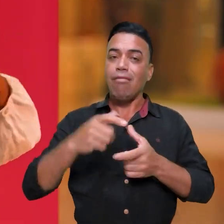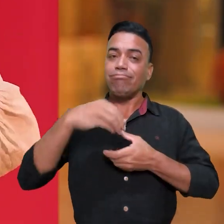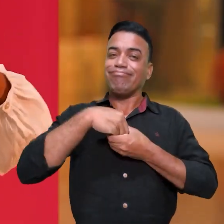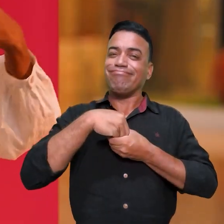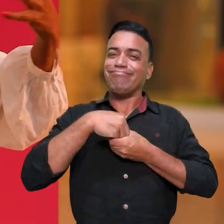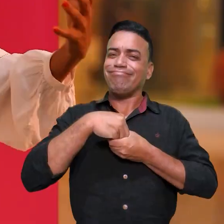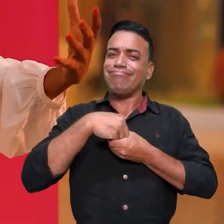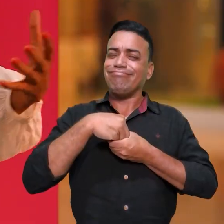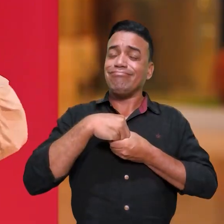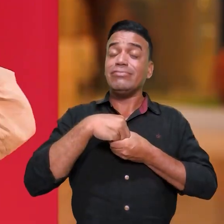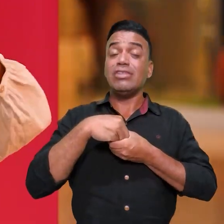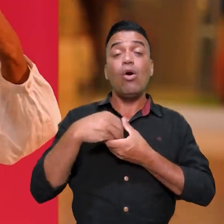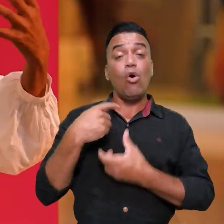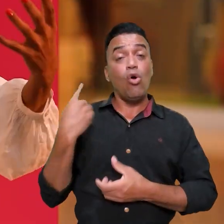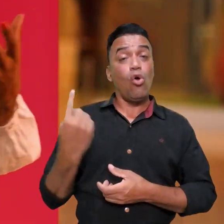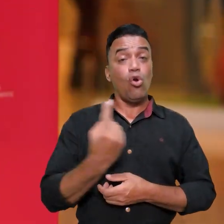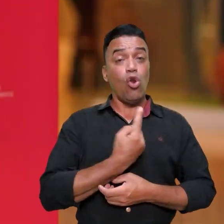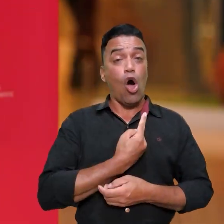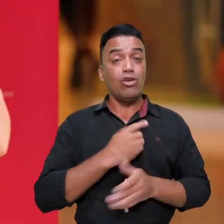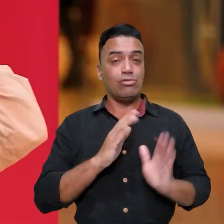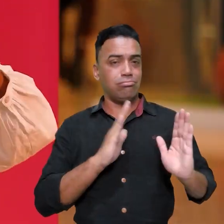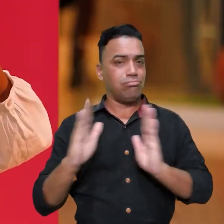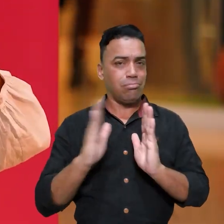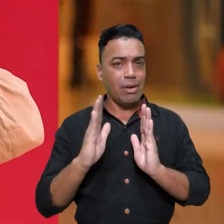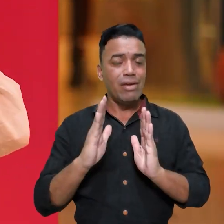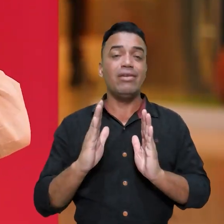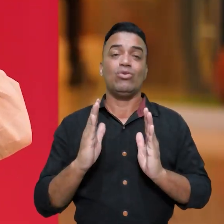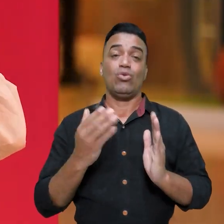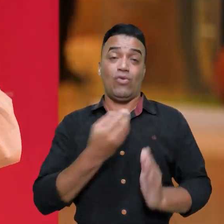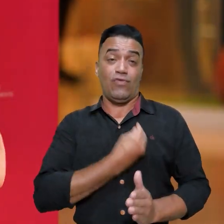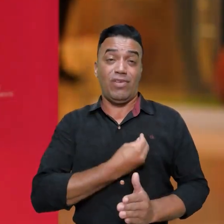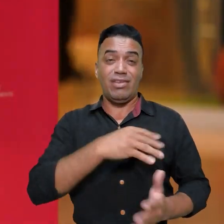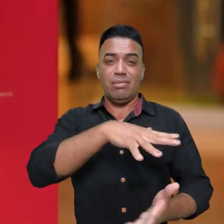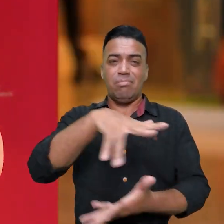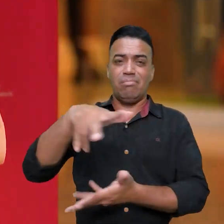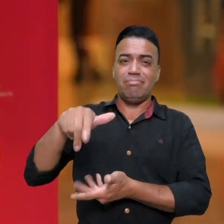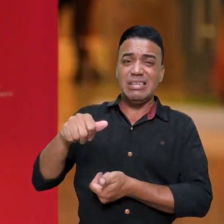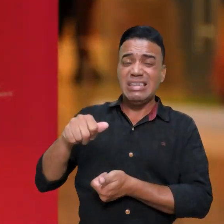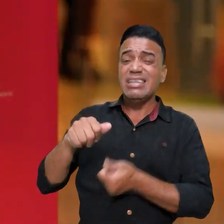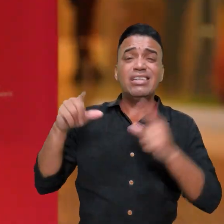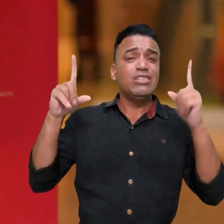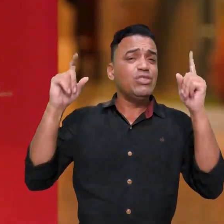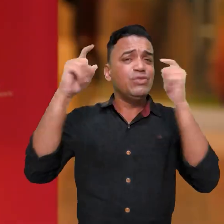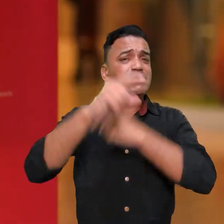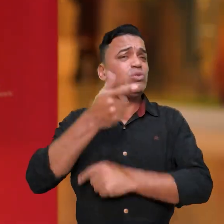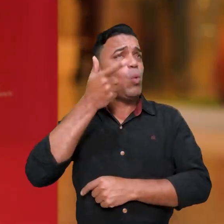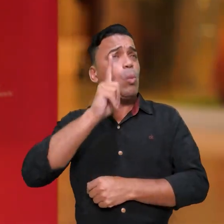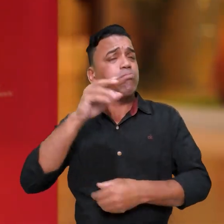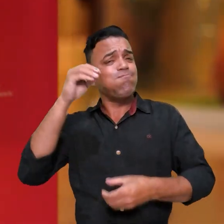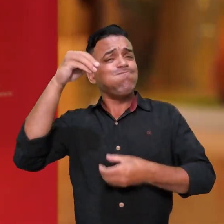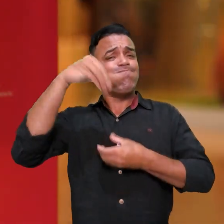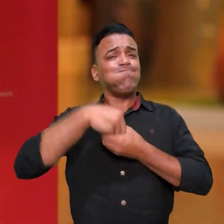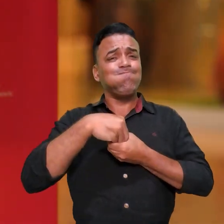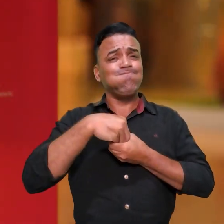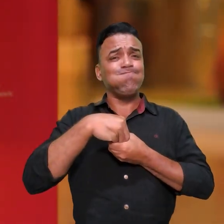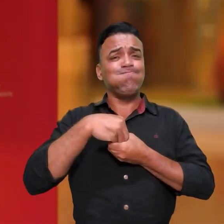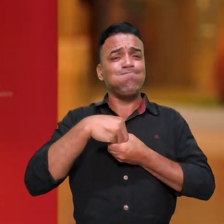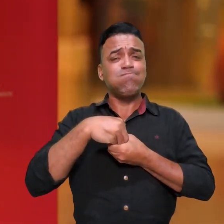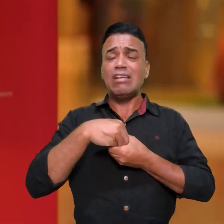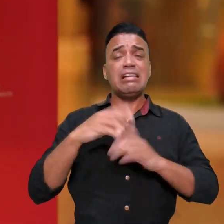nosso momento de vida é um momento que talvez a gente dificilmente alcance esse